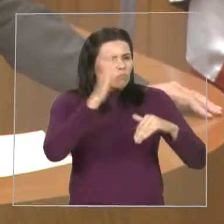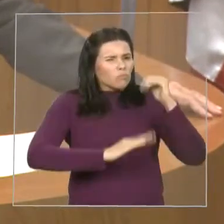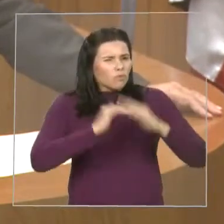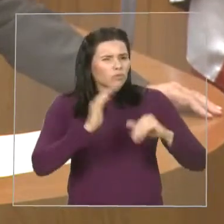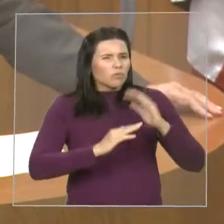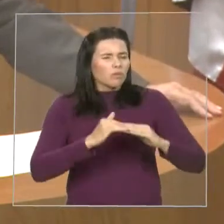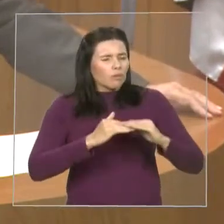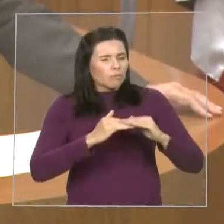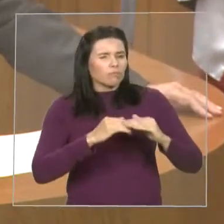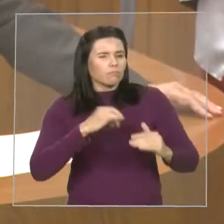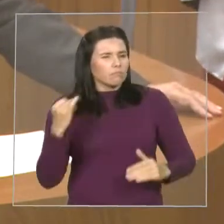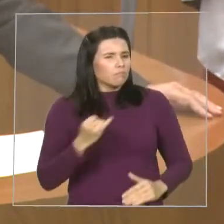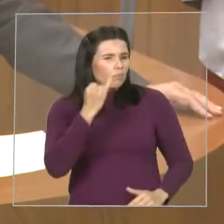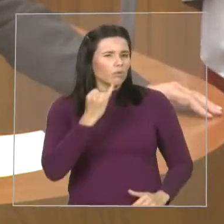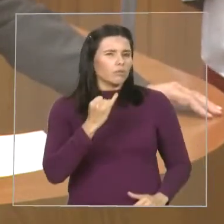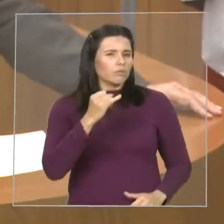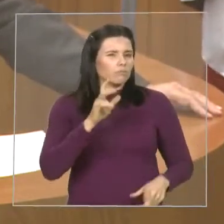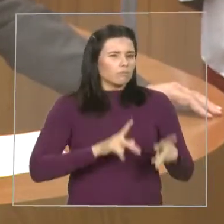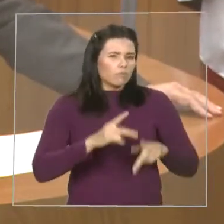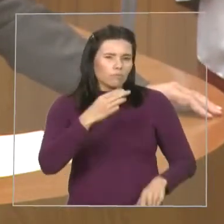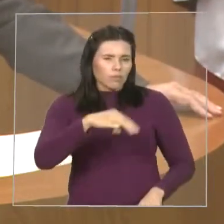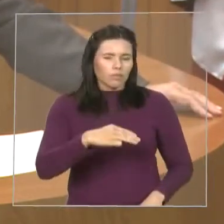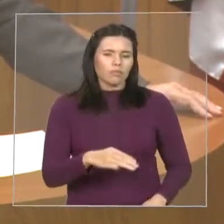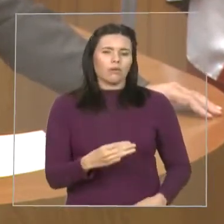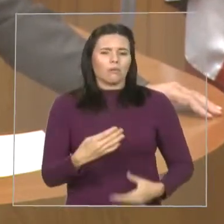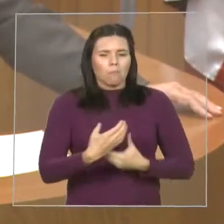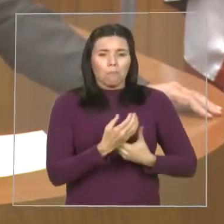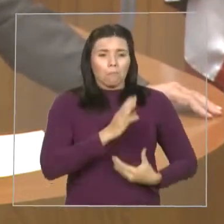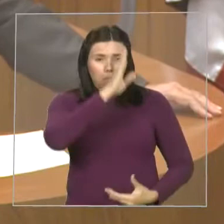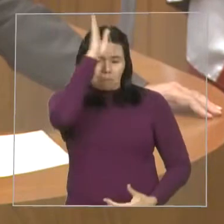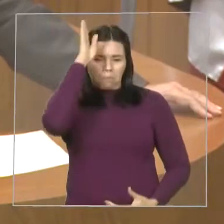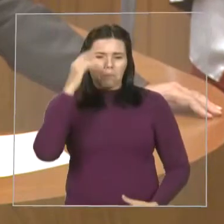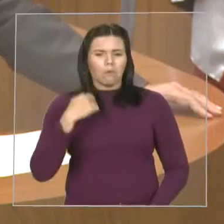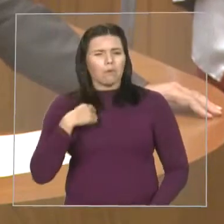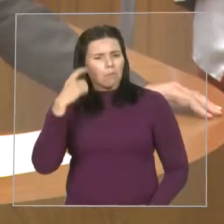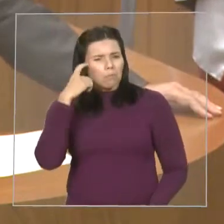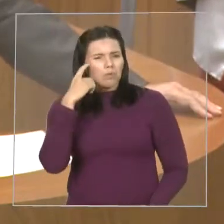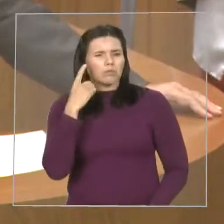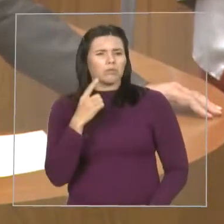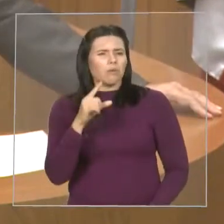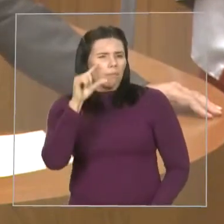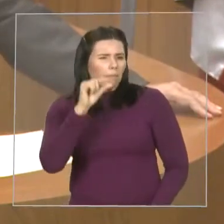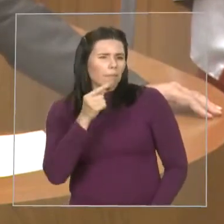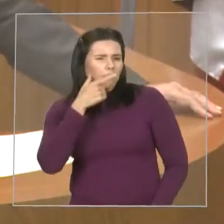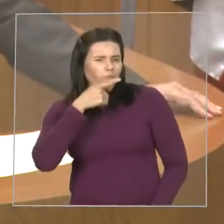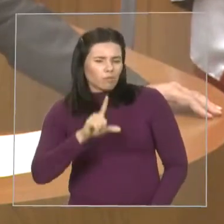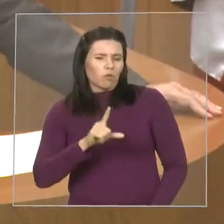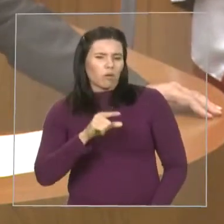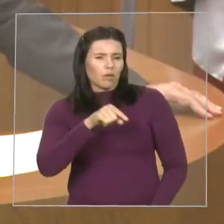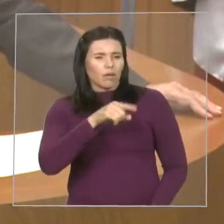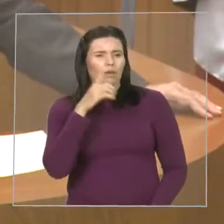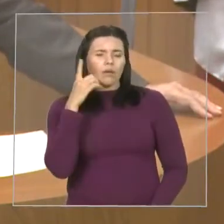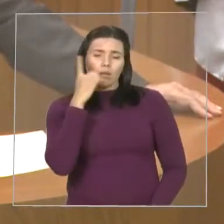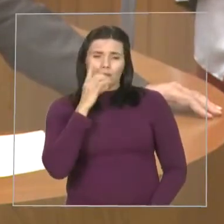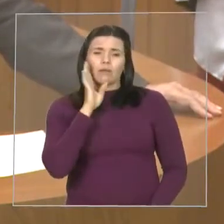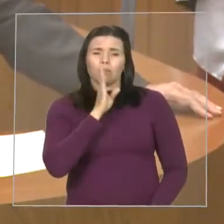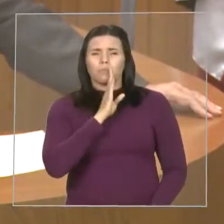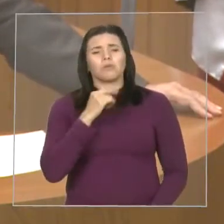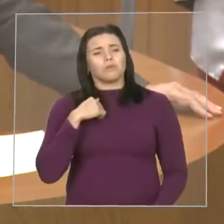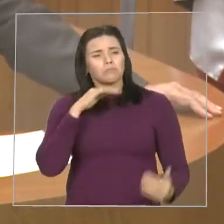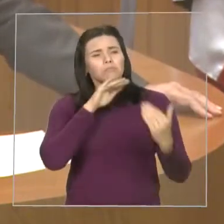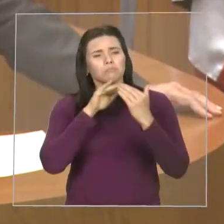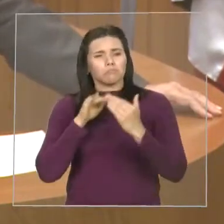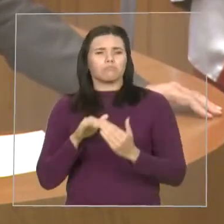vitórias que nos incentivam na vida pública. Essa talvez seja uma pequena vitória do deputado Bira, que eu me solidarizo, e desta